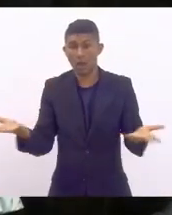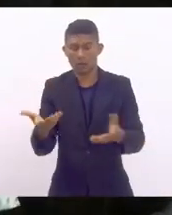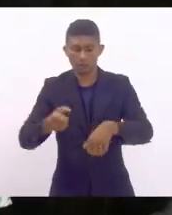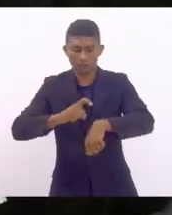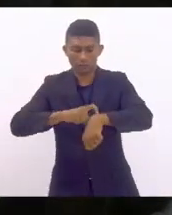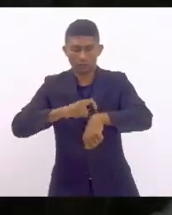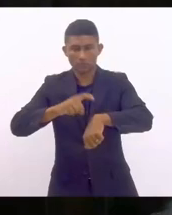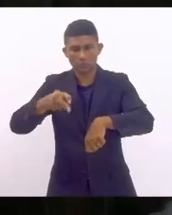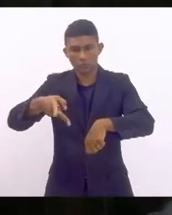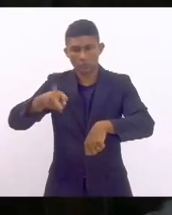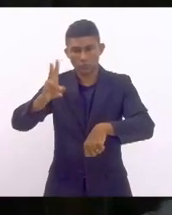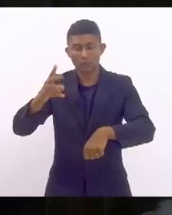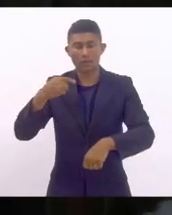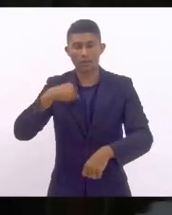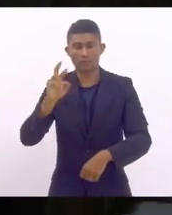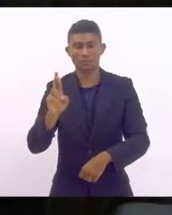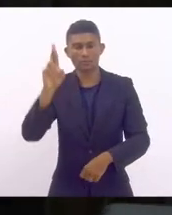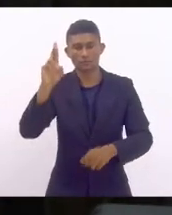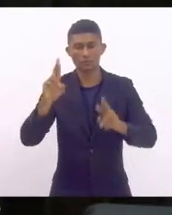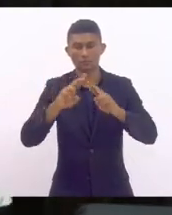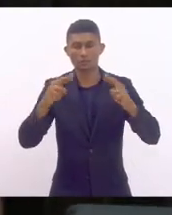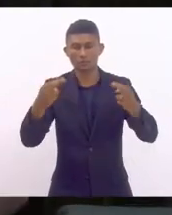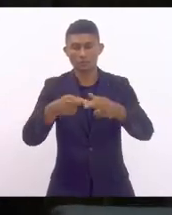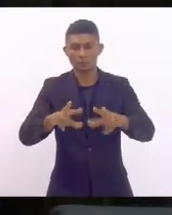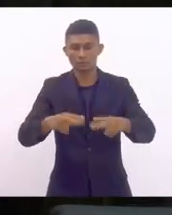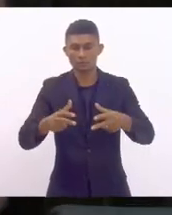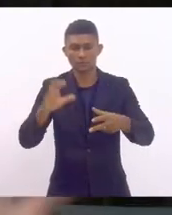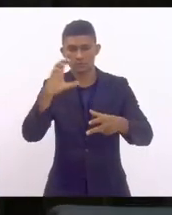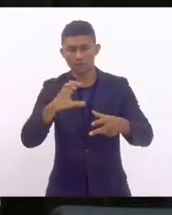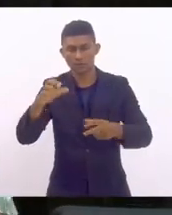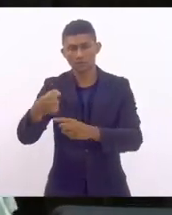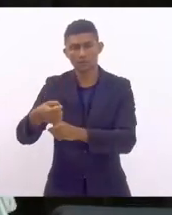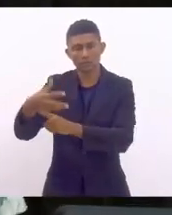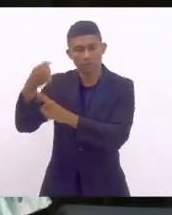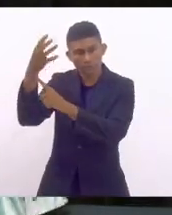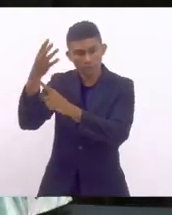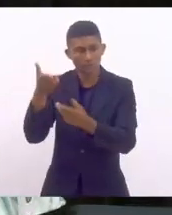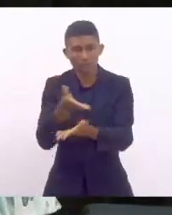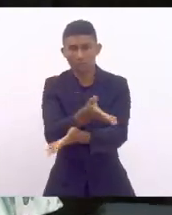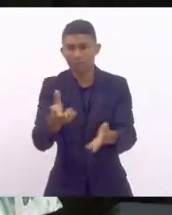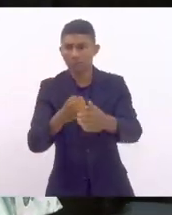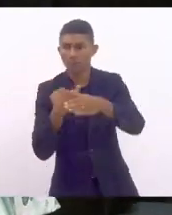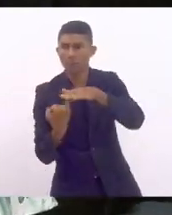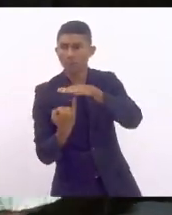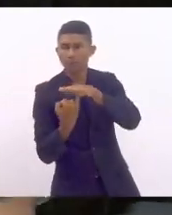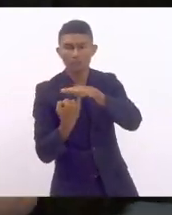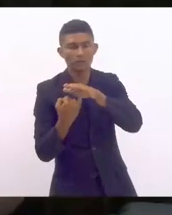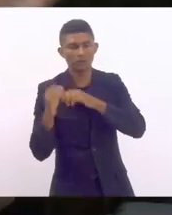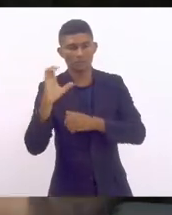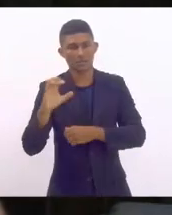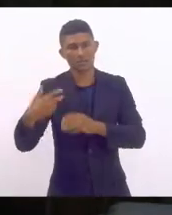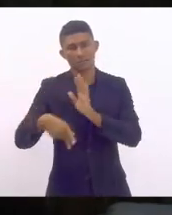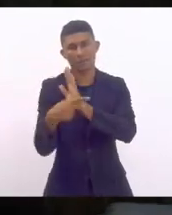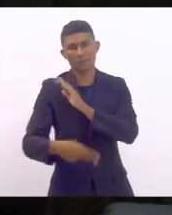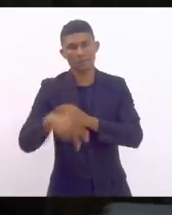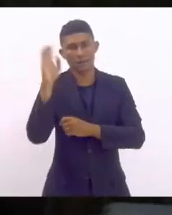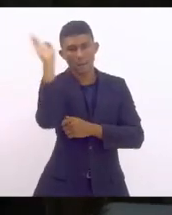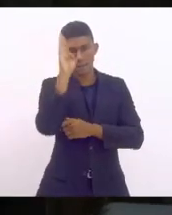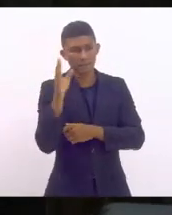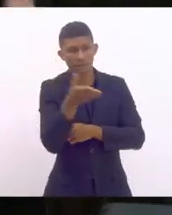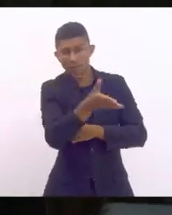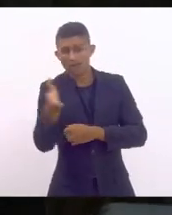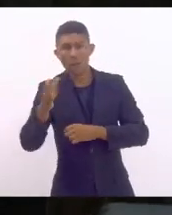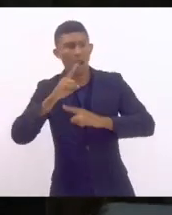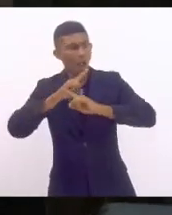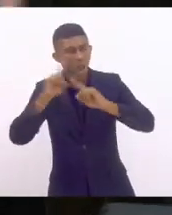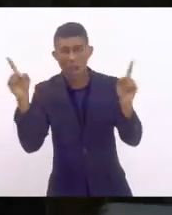coordeno uma uma audiência pública na comissão de ciência e tecnologia quase instituições científicas do Brasil e também estão reclamando